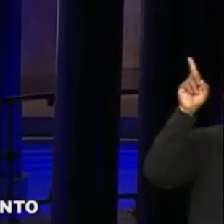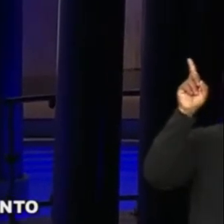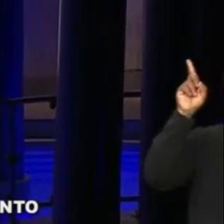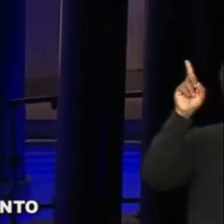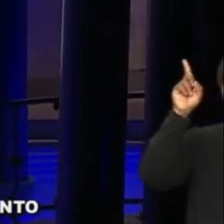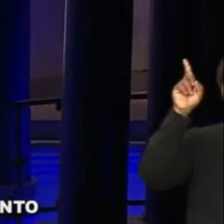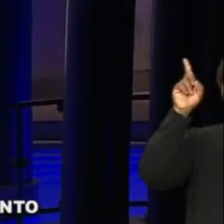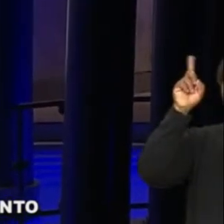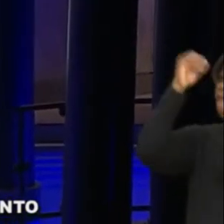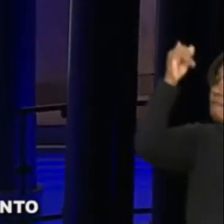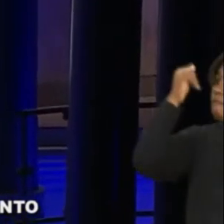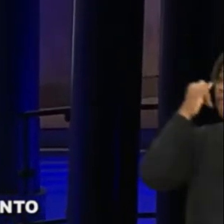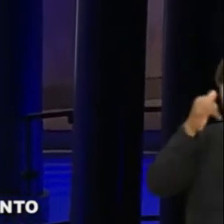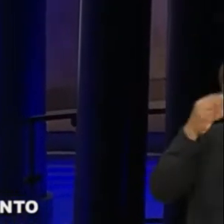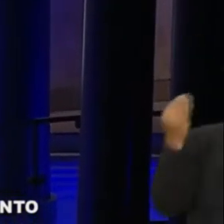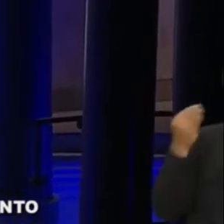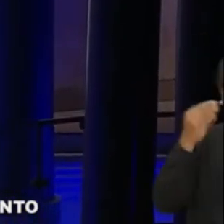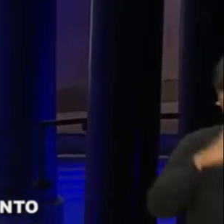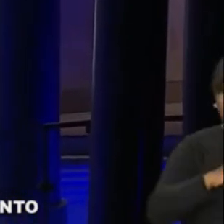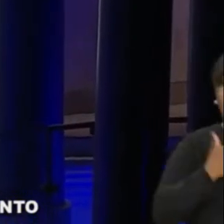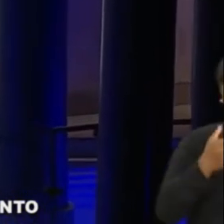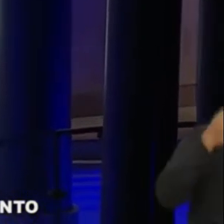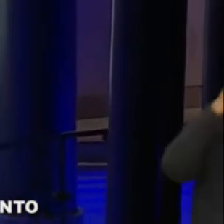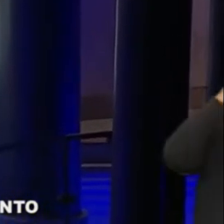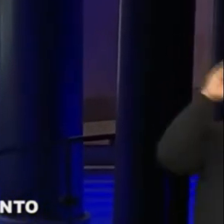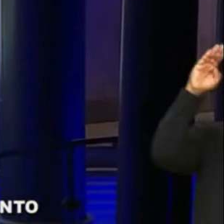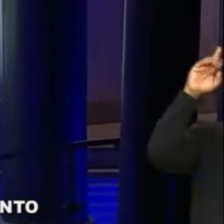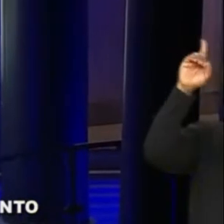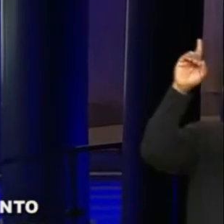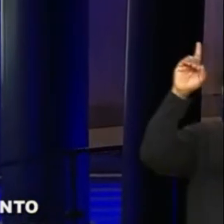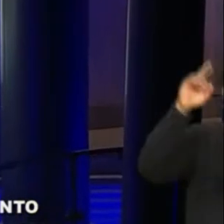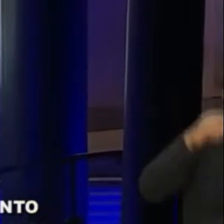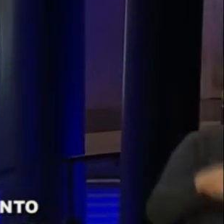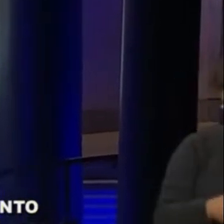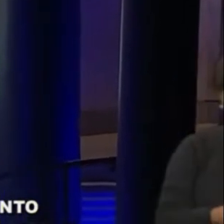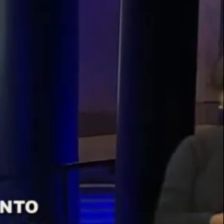Senhor quer e me dê coragem para obedecer.